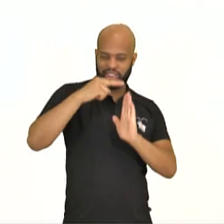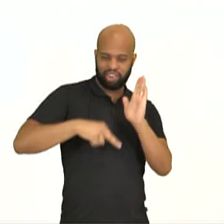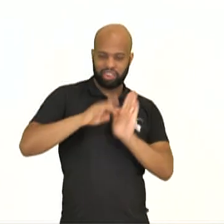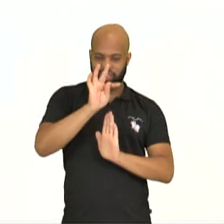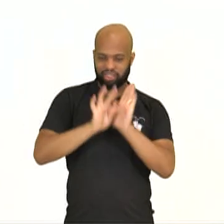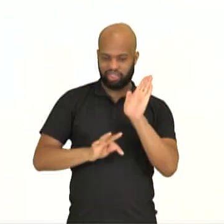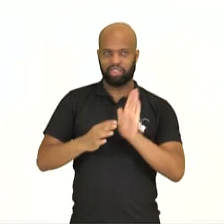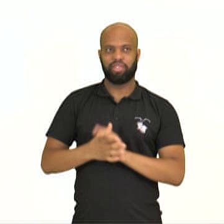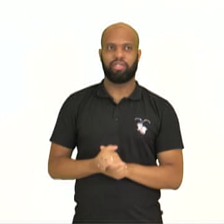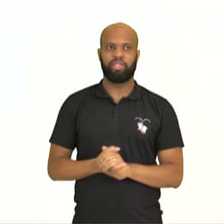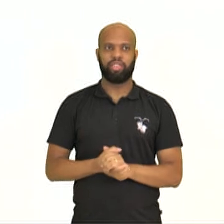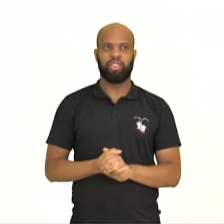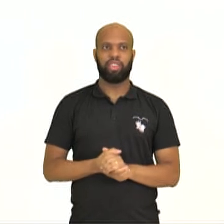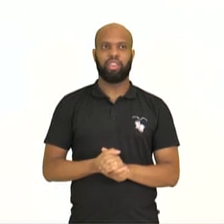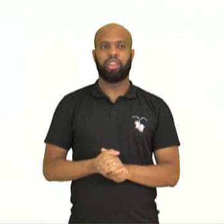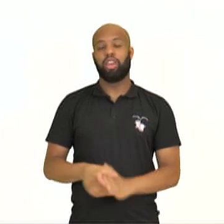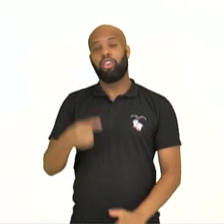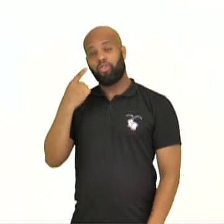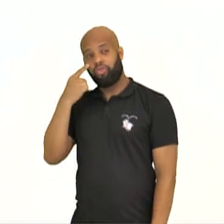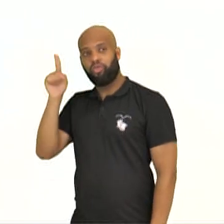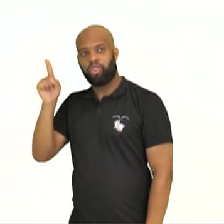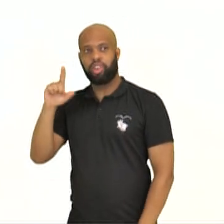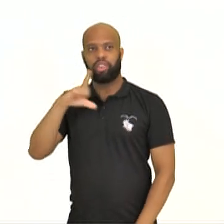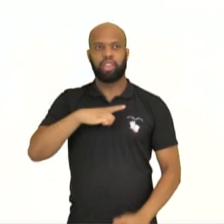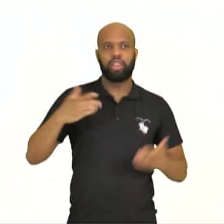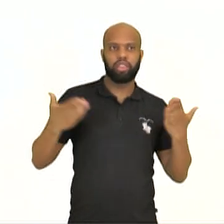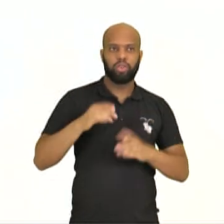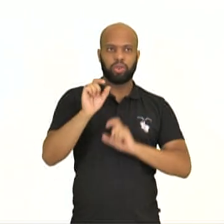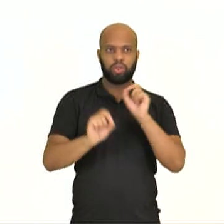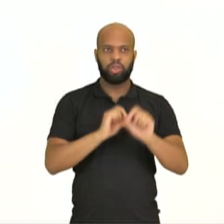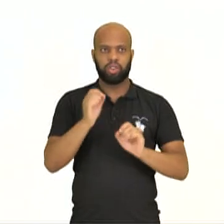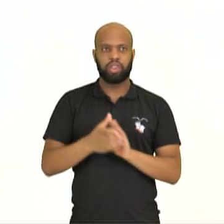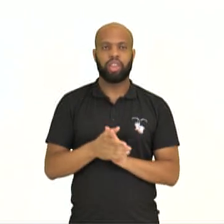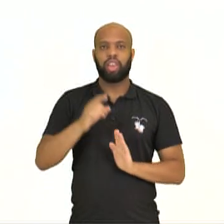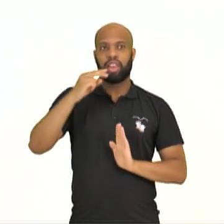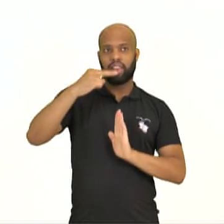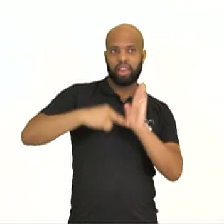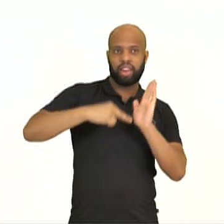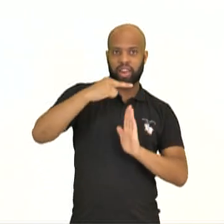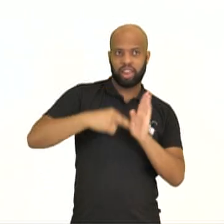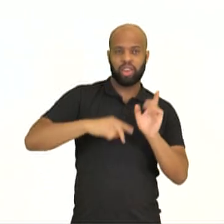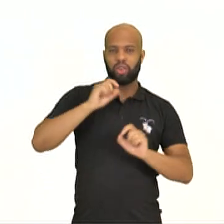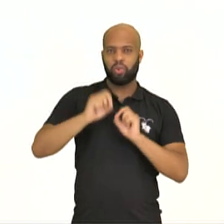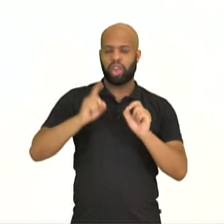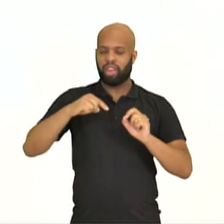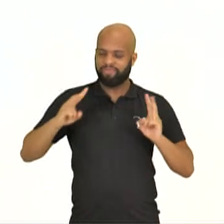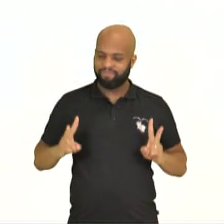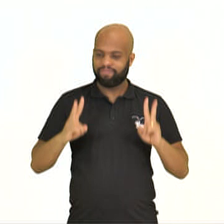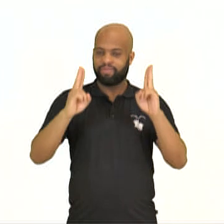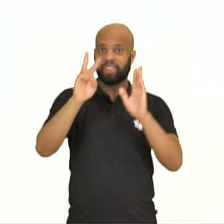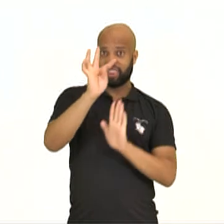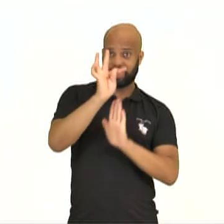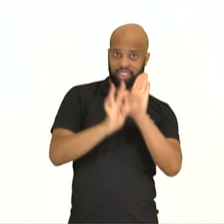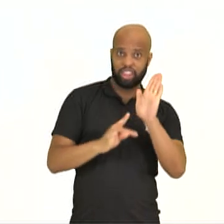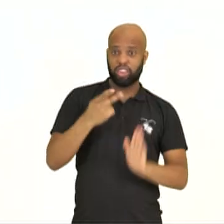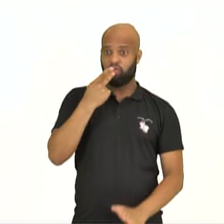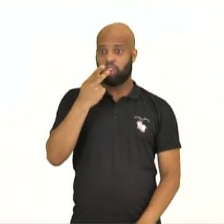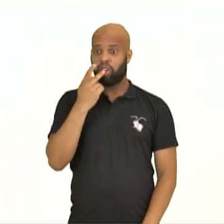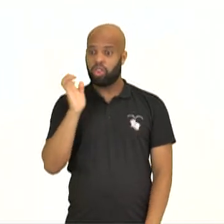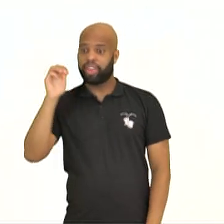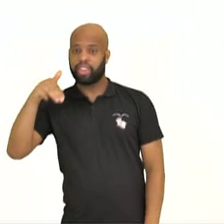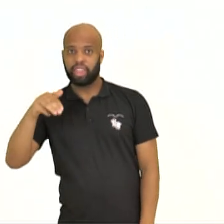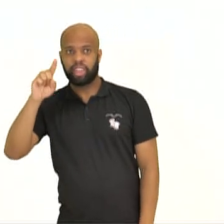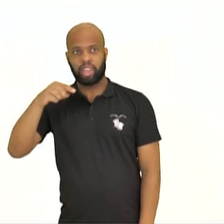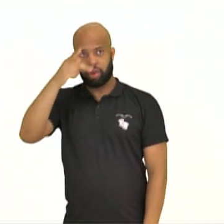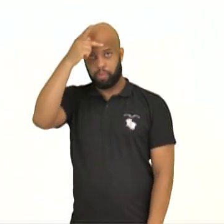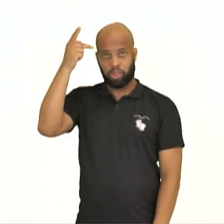Ok? Aqui nós vamos ter agora a leitura de um trecho que foi dito por uma